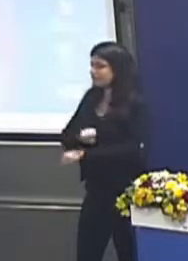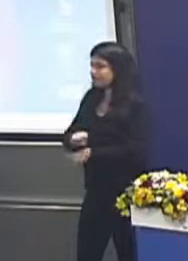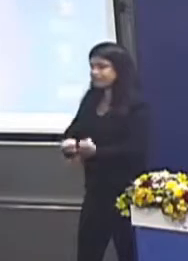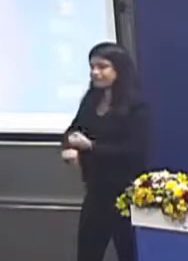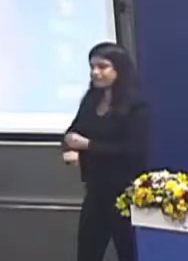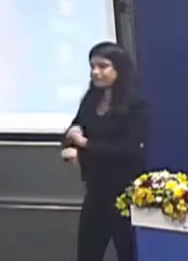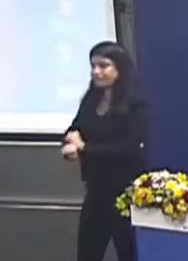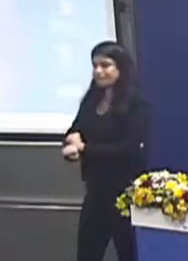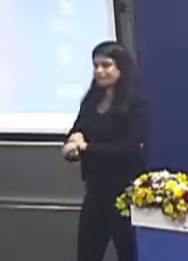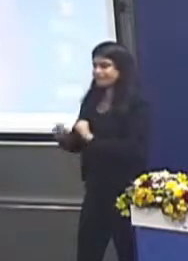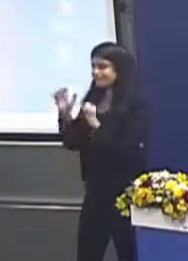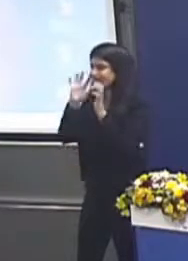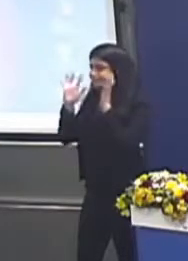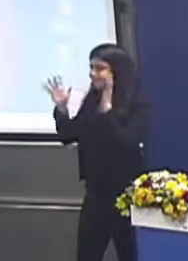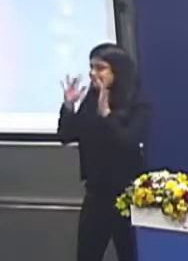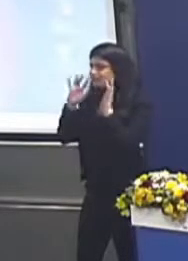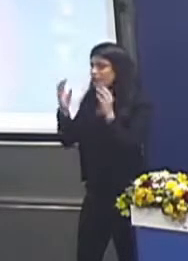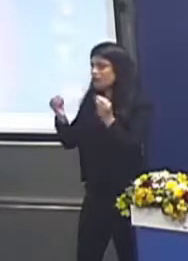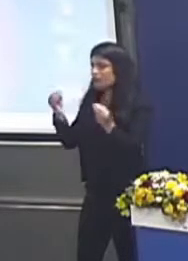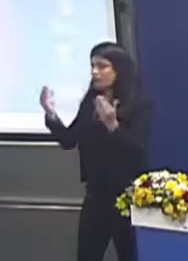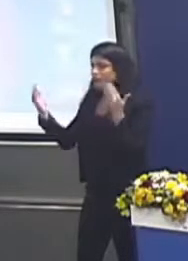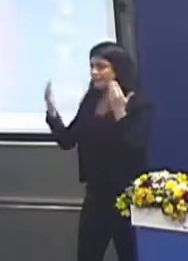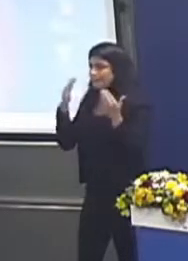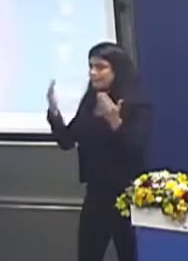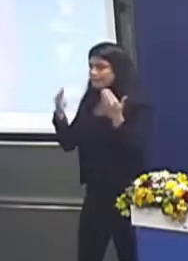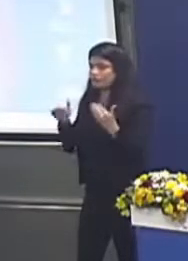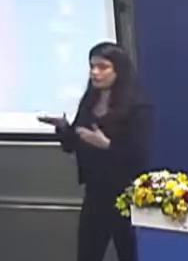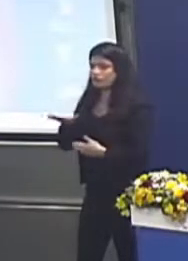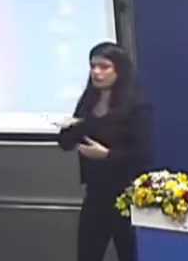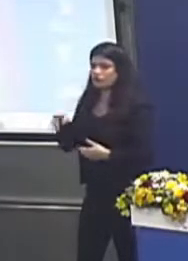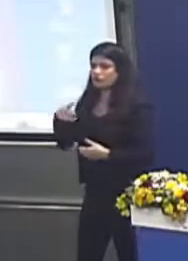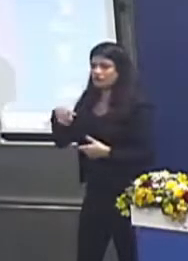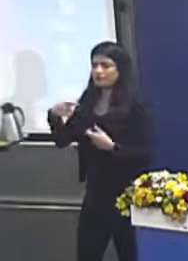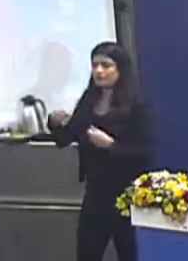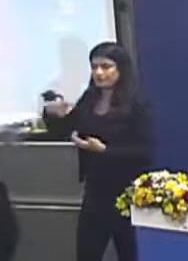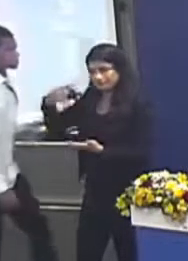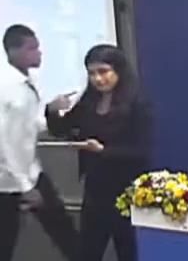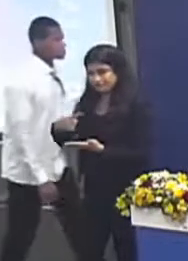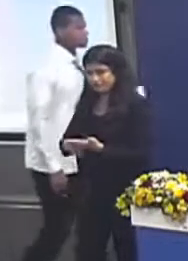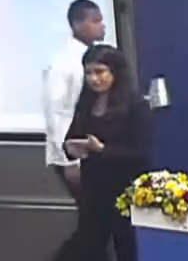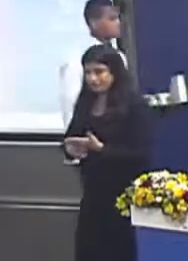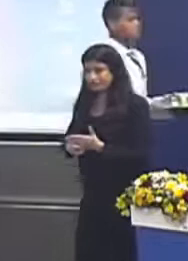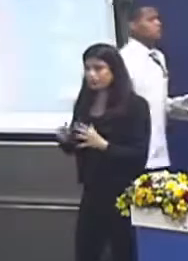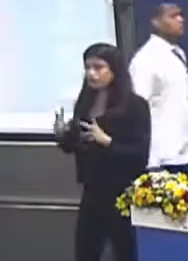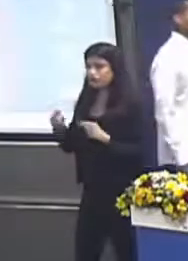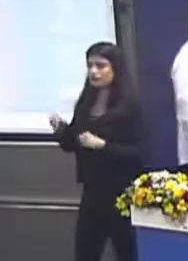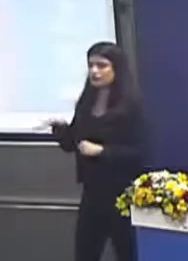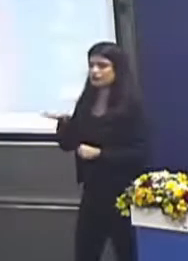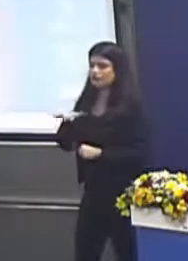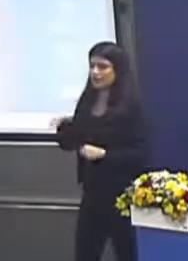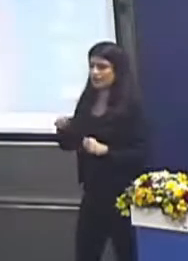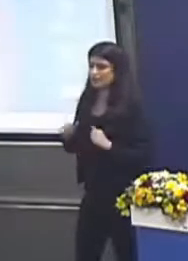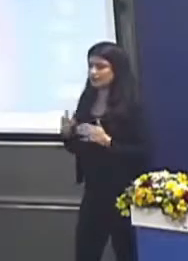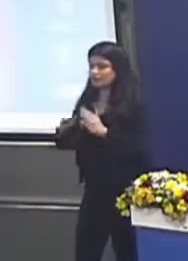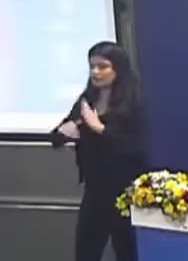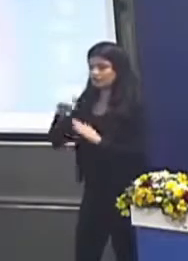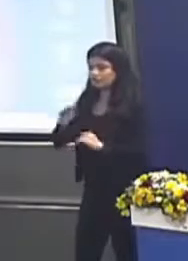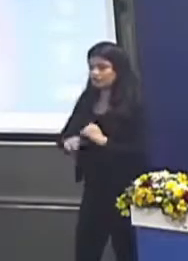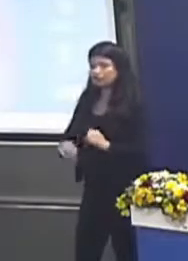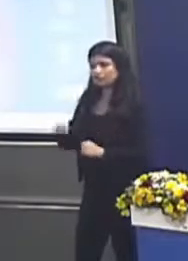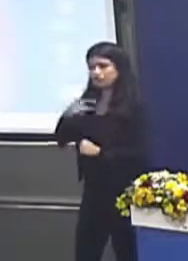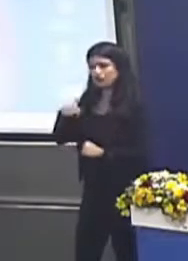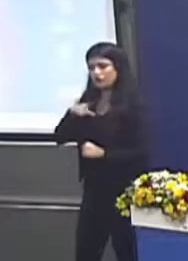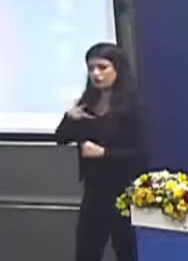e pensar nessa psicologia que precisa se comprometer com todos esses campos de atuação. A gente foi